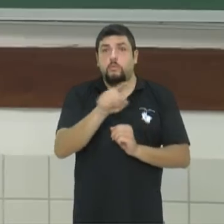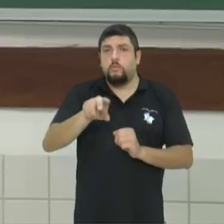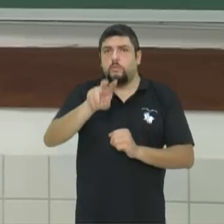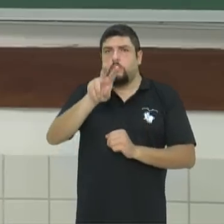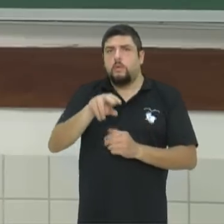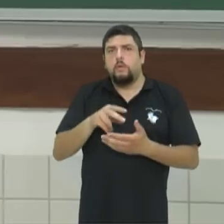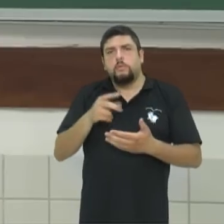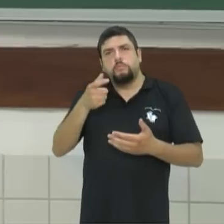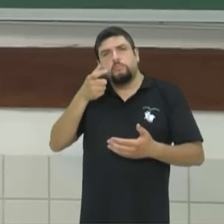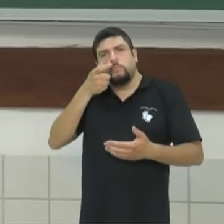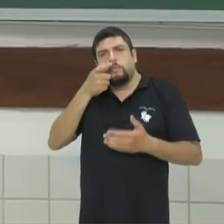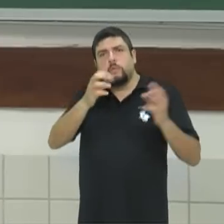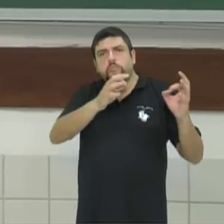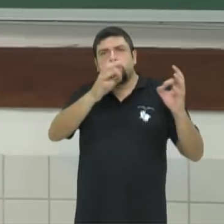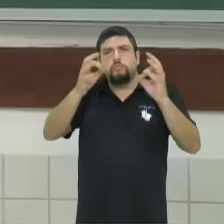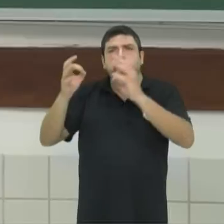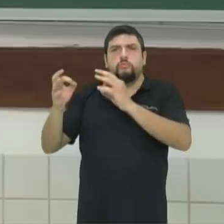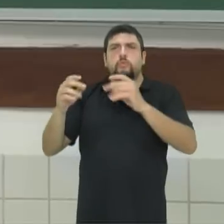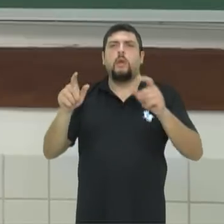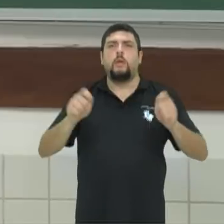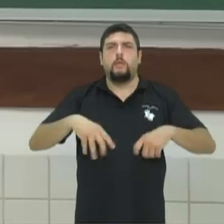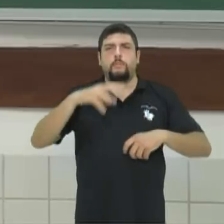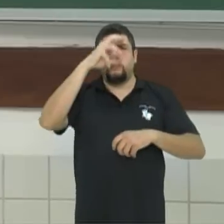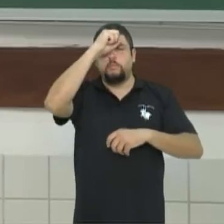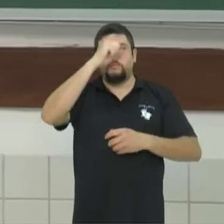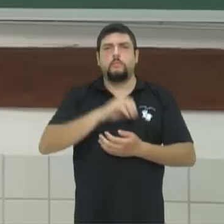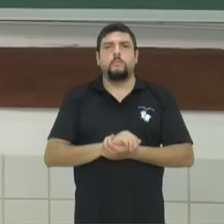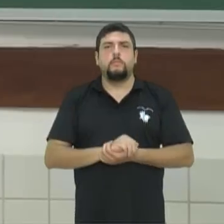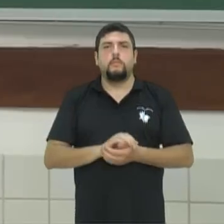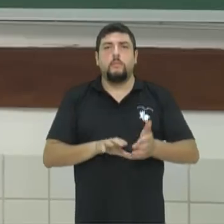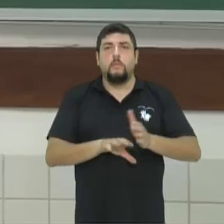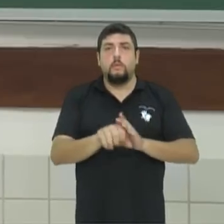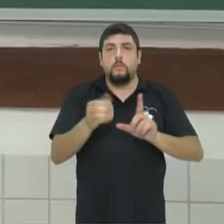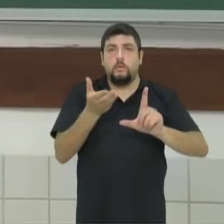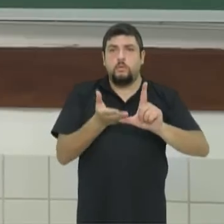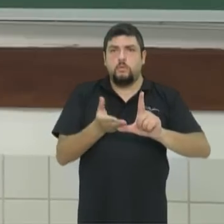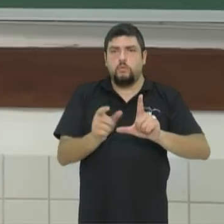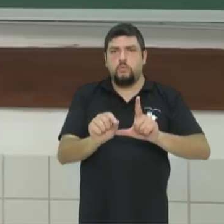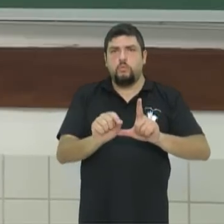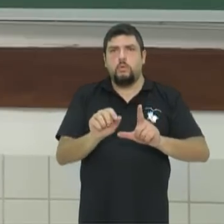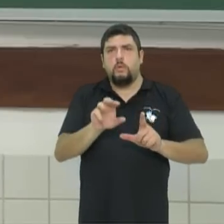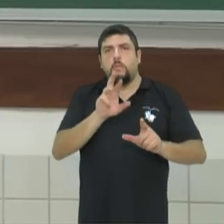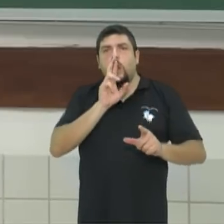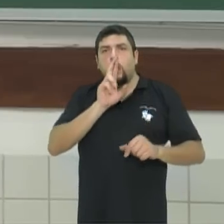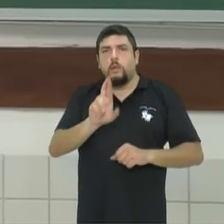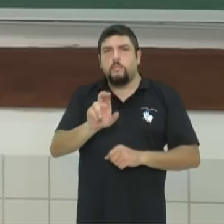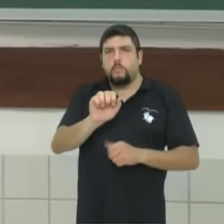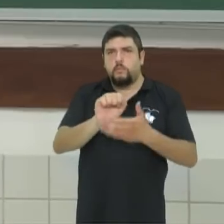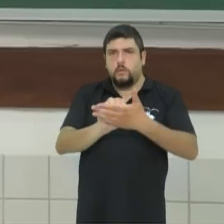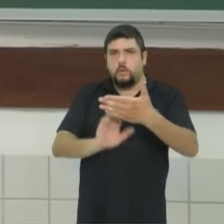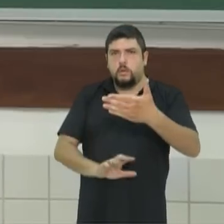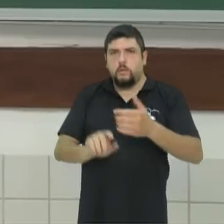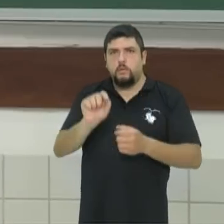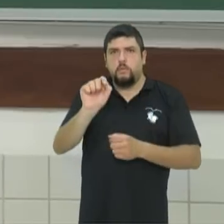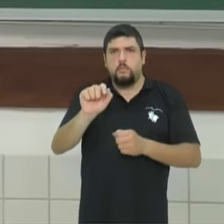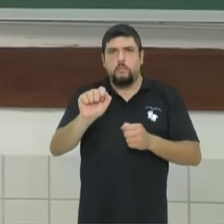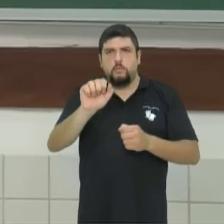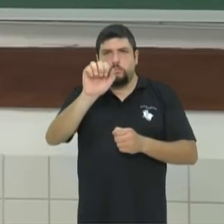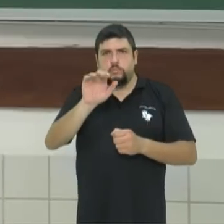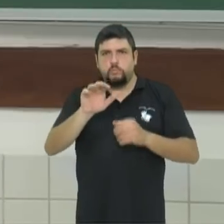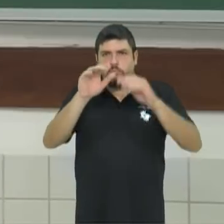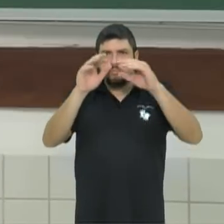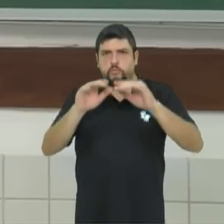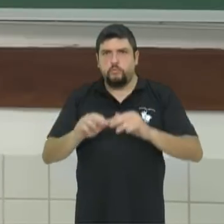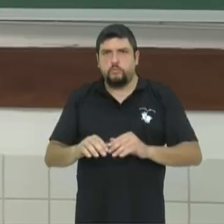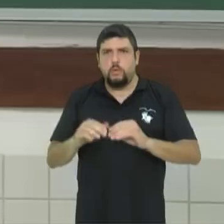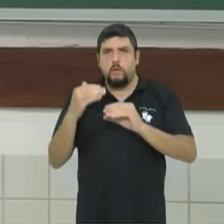compreendam, né? Os estudantes que têm acesso ao aplicativo têm que responder ao formulário de questões, clicar no link para validar a presença.